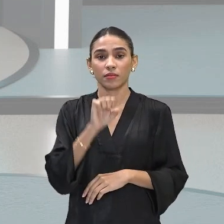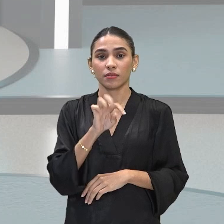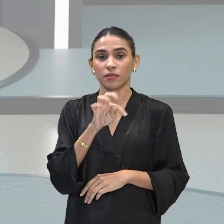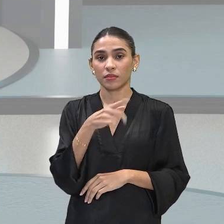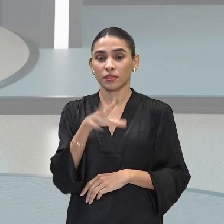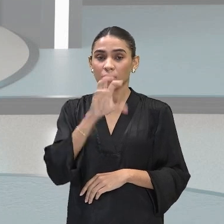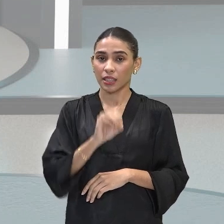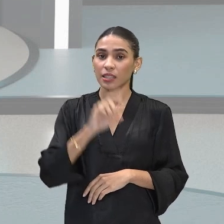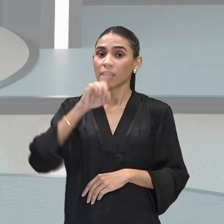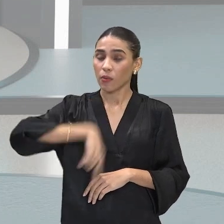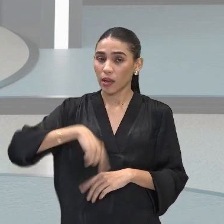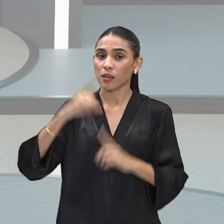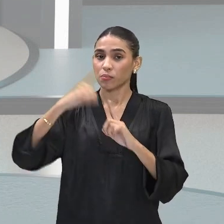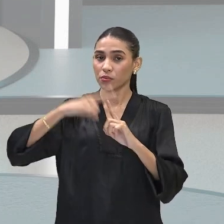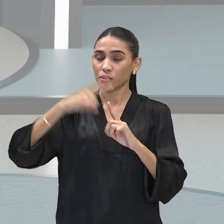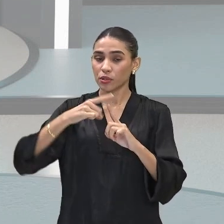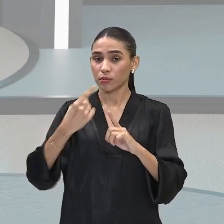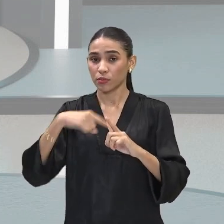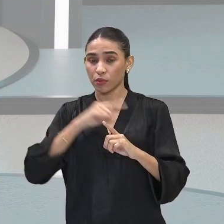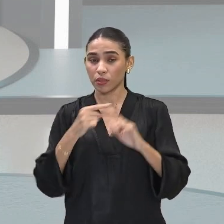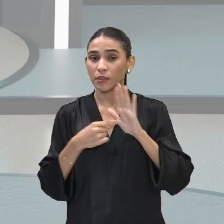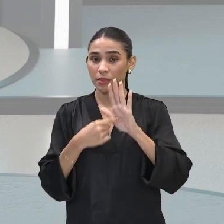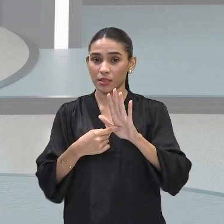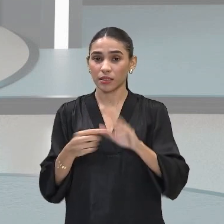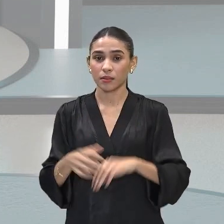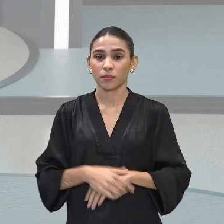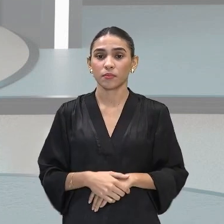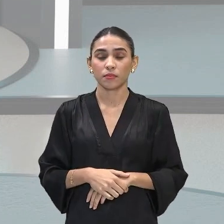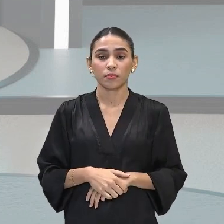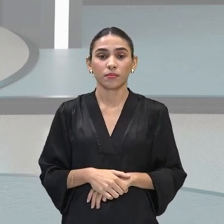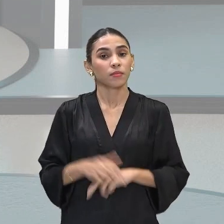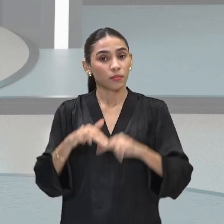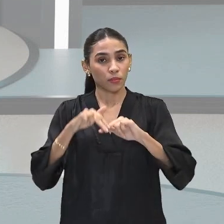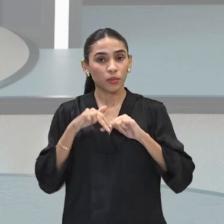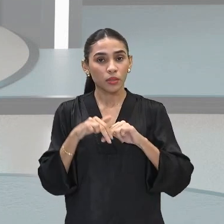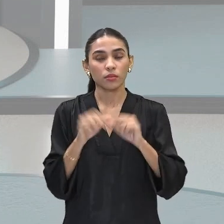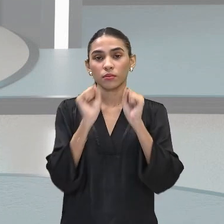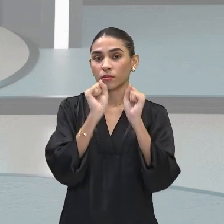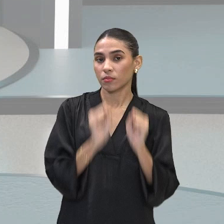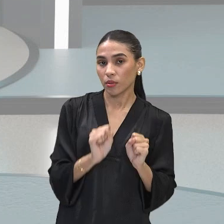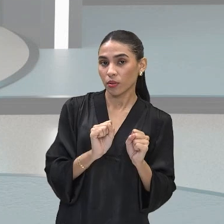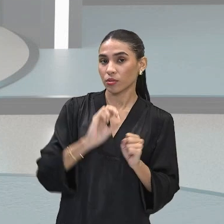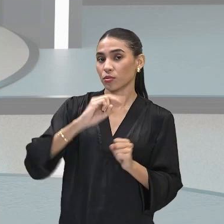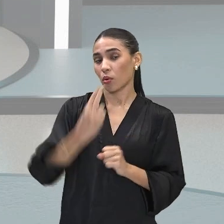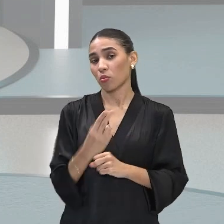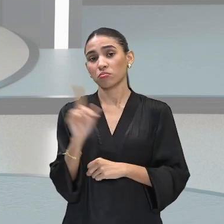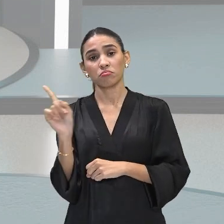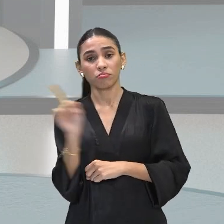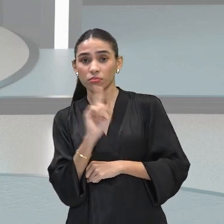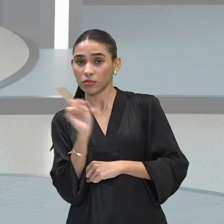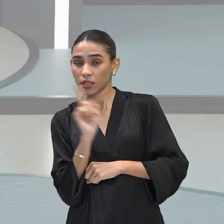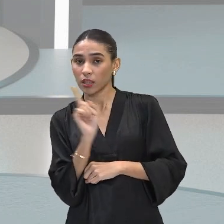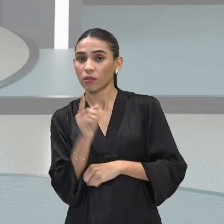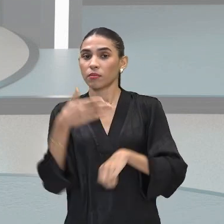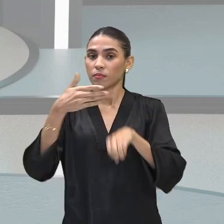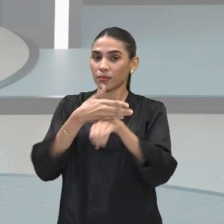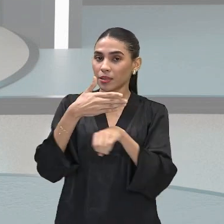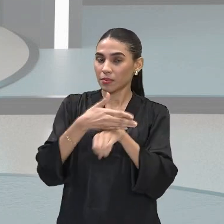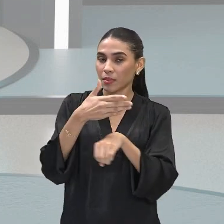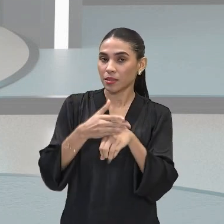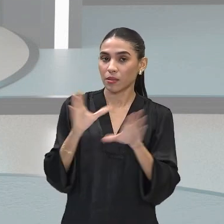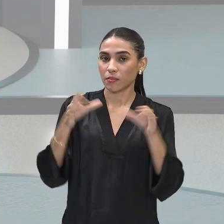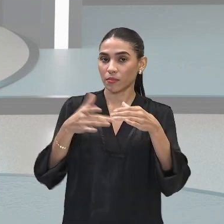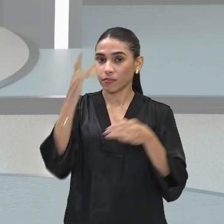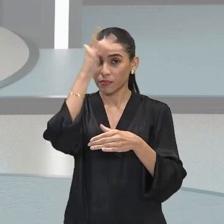é uma dessas que estamos vendo. É por isso que ela pode ou não ter a participação do